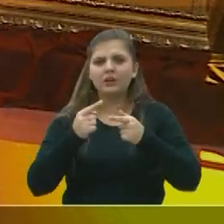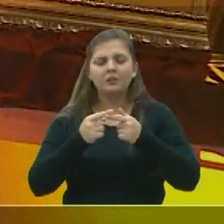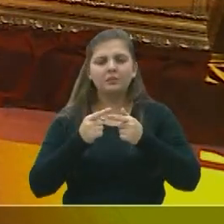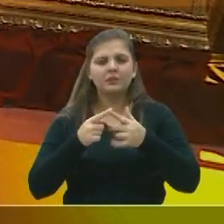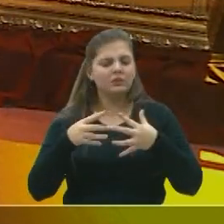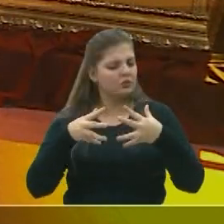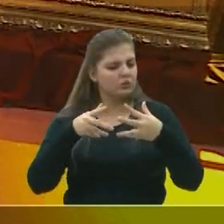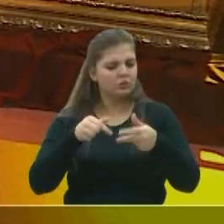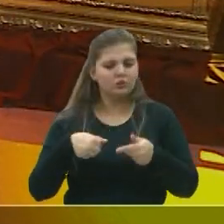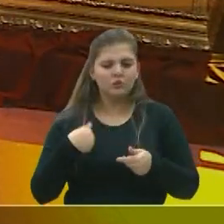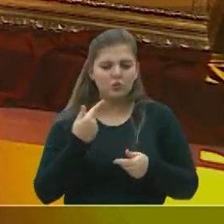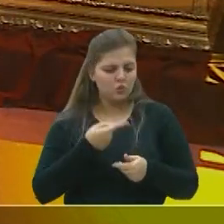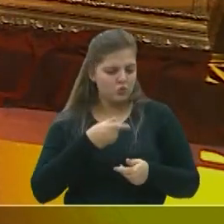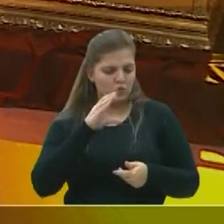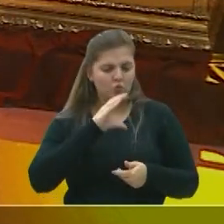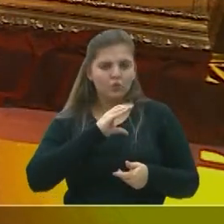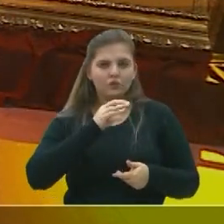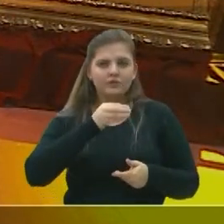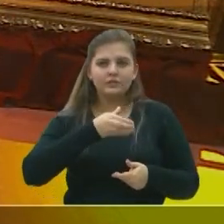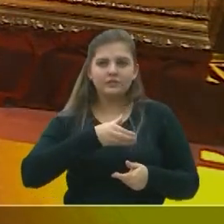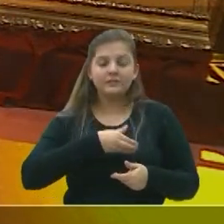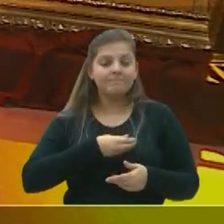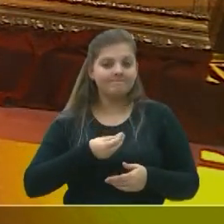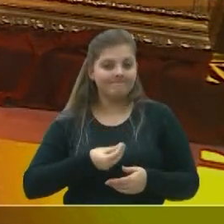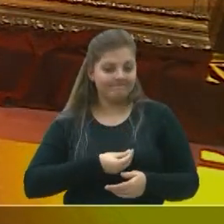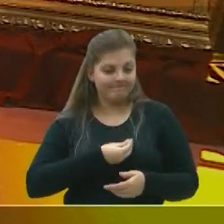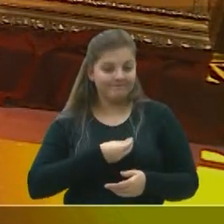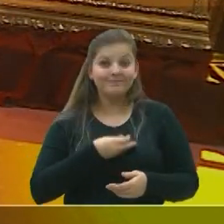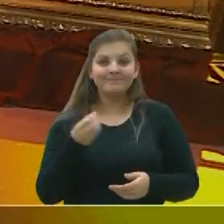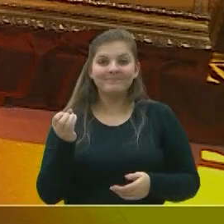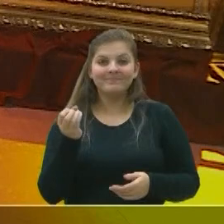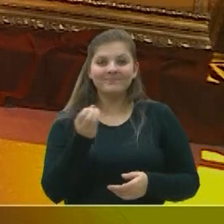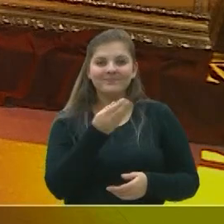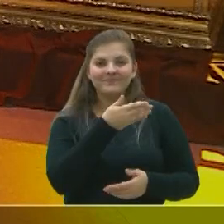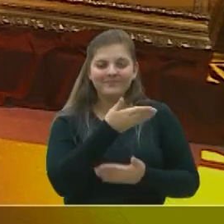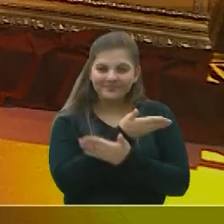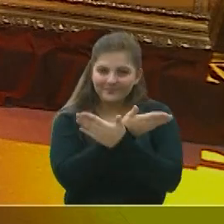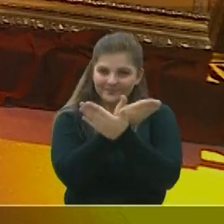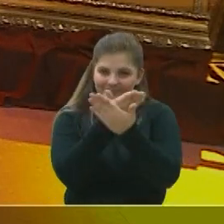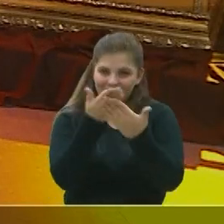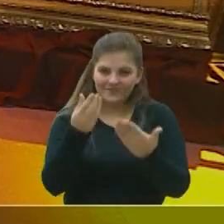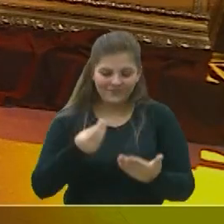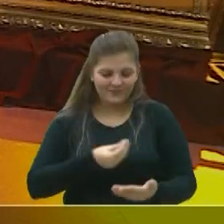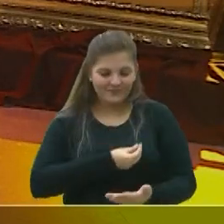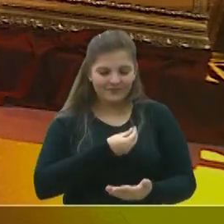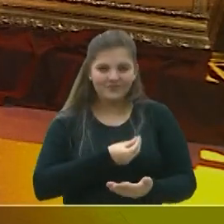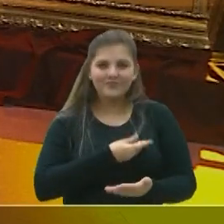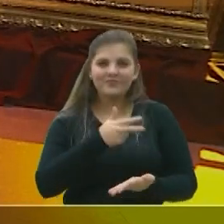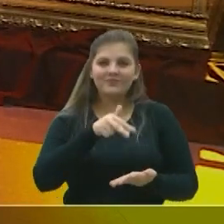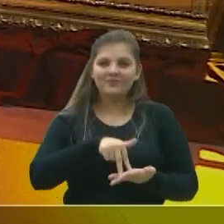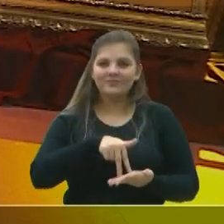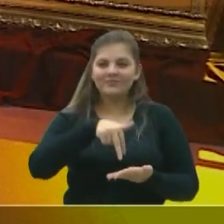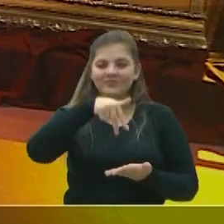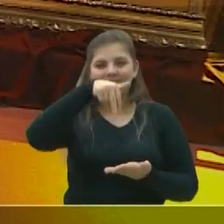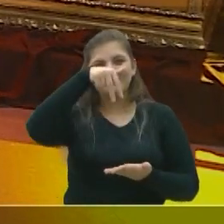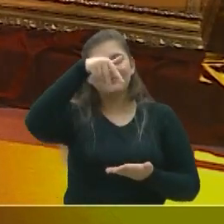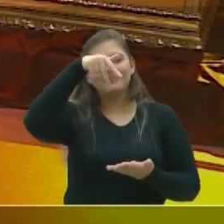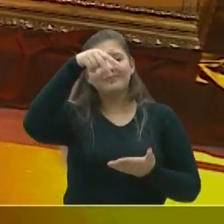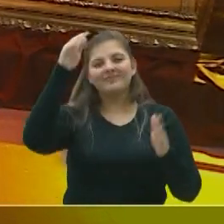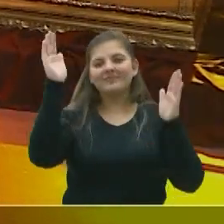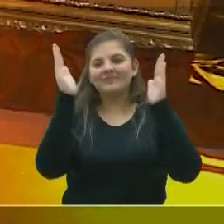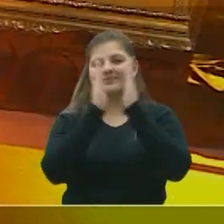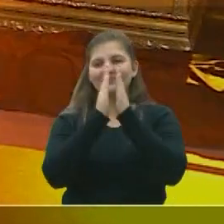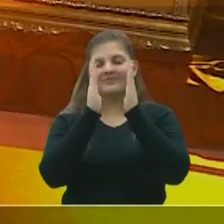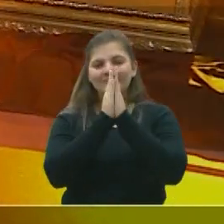nós, dando conversão, vida nova, vida ressuscitada.